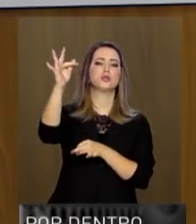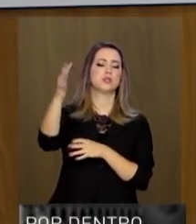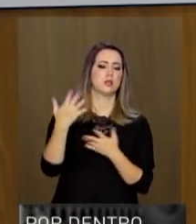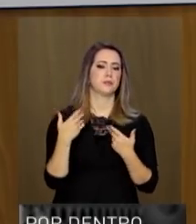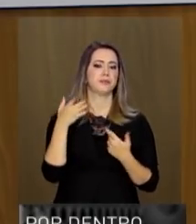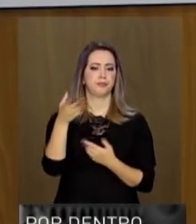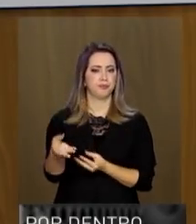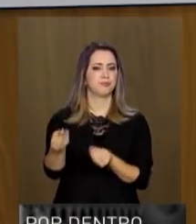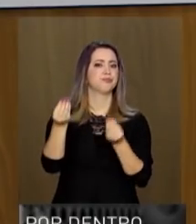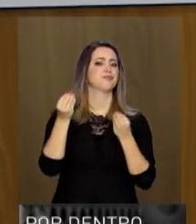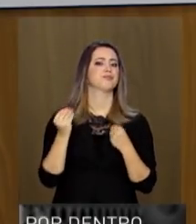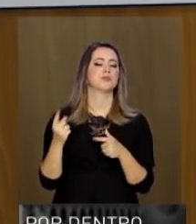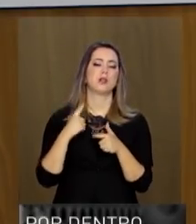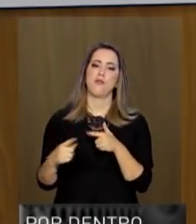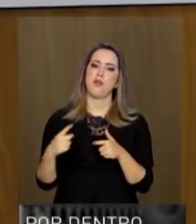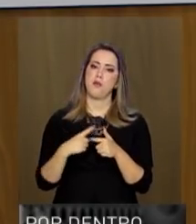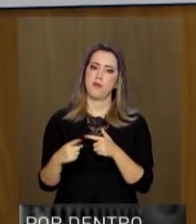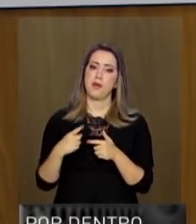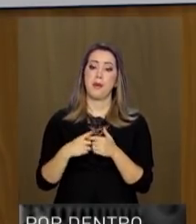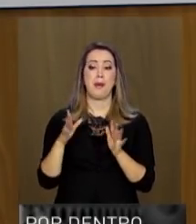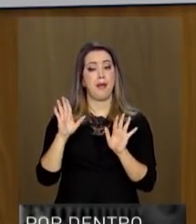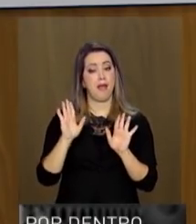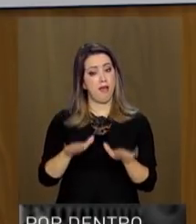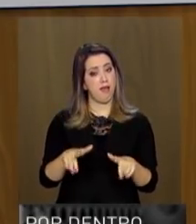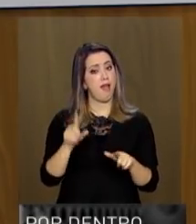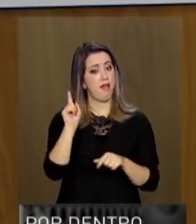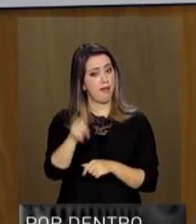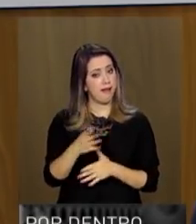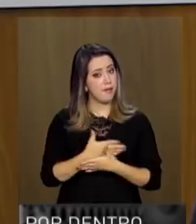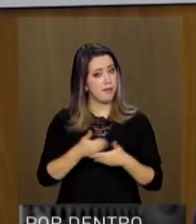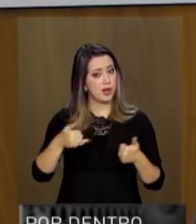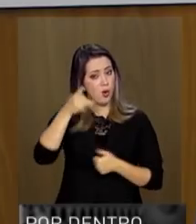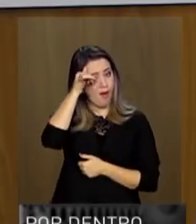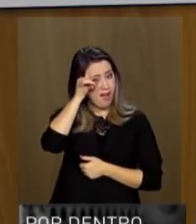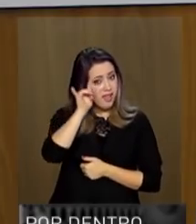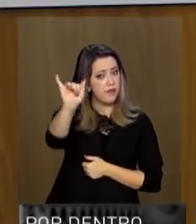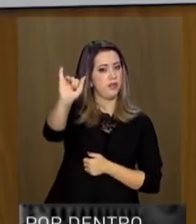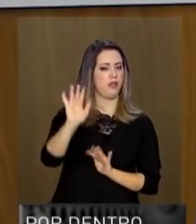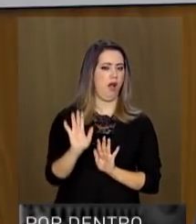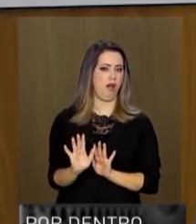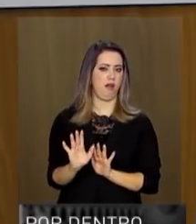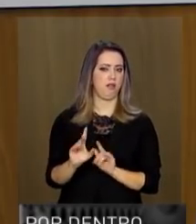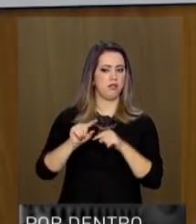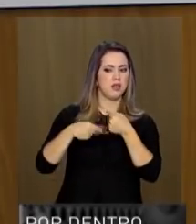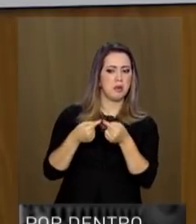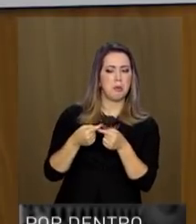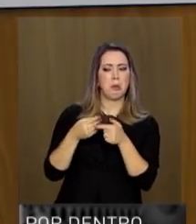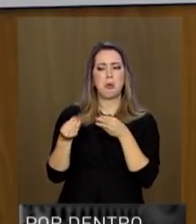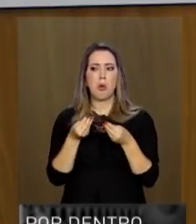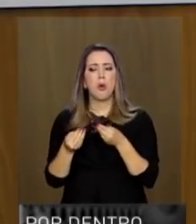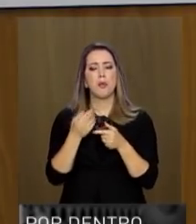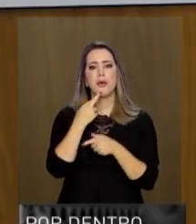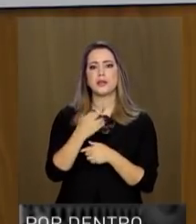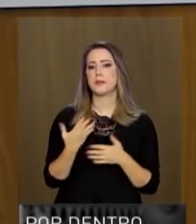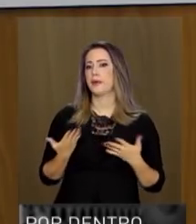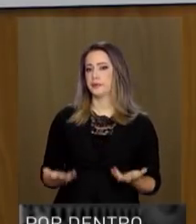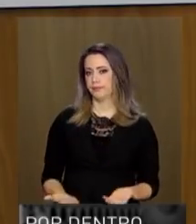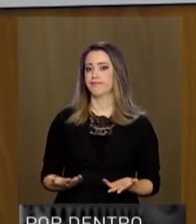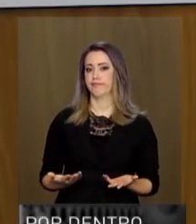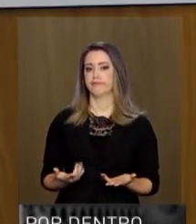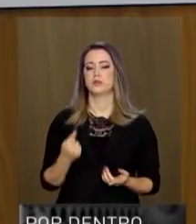frente, aí vem aquele ditado que prevenir é melhor que remediar. Empurrando o problema com a barriga, o que a gente vai ter que fazer para compensar o